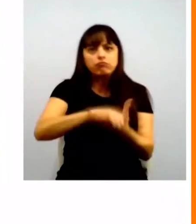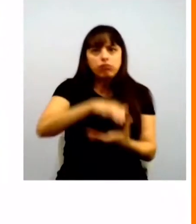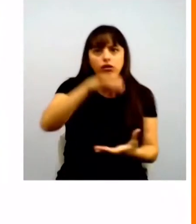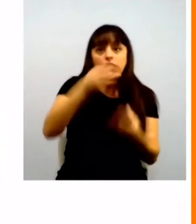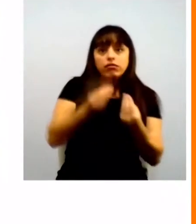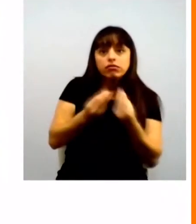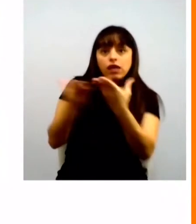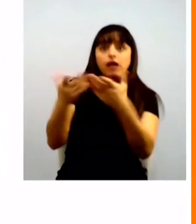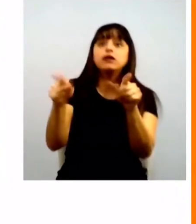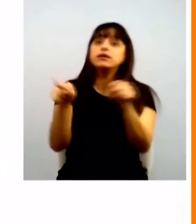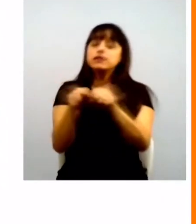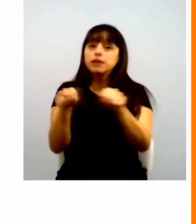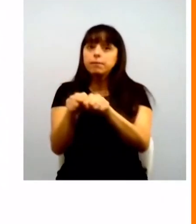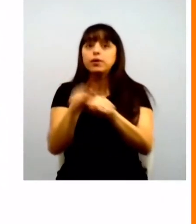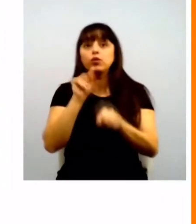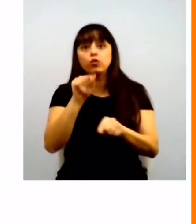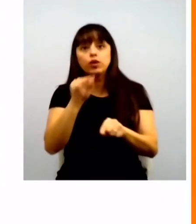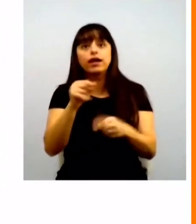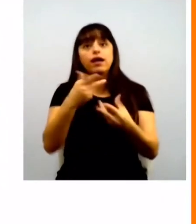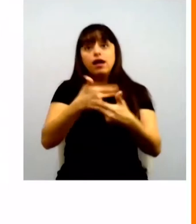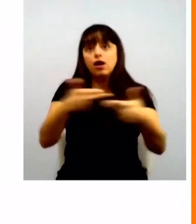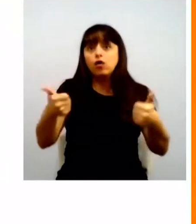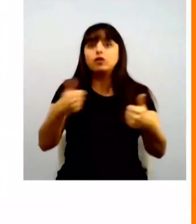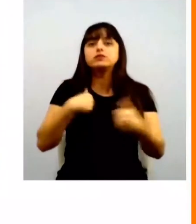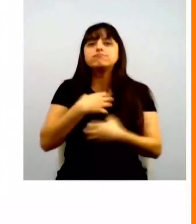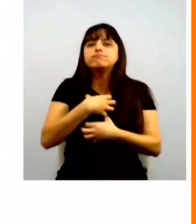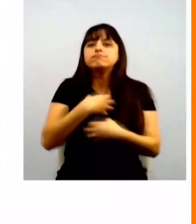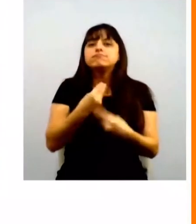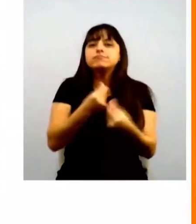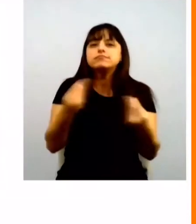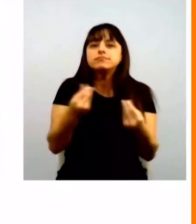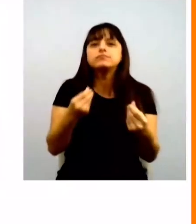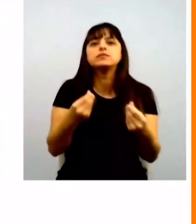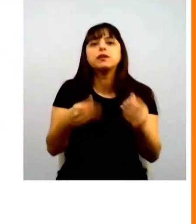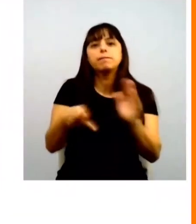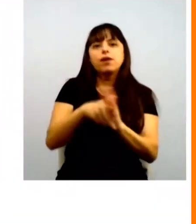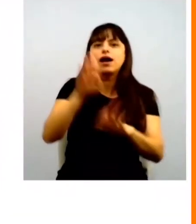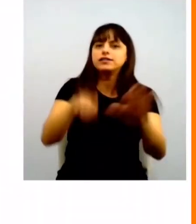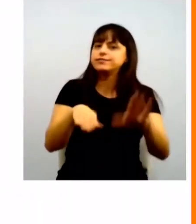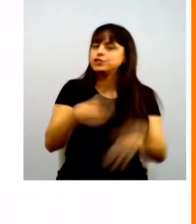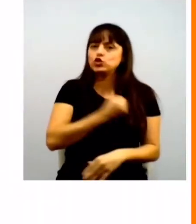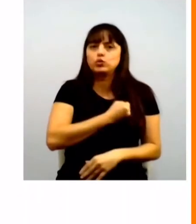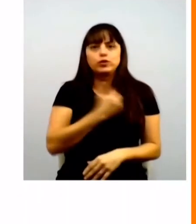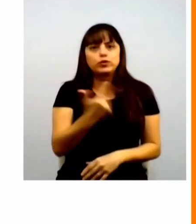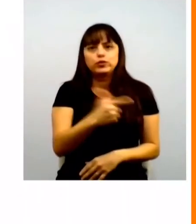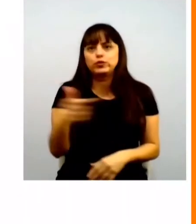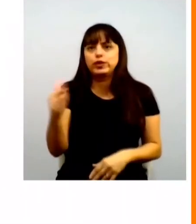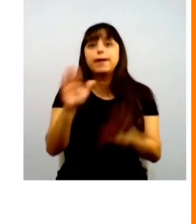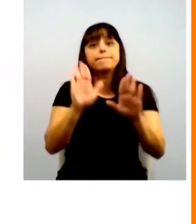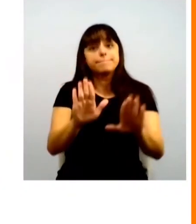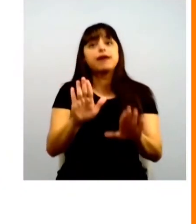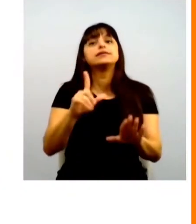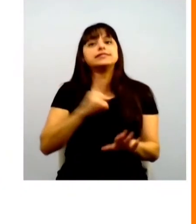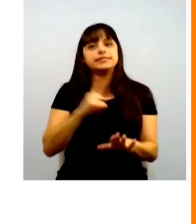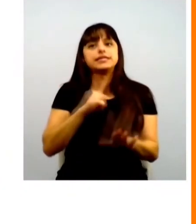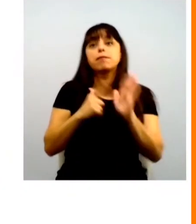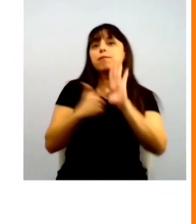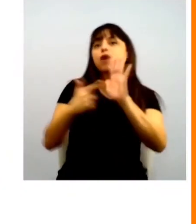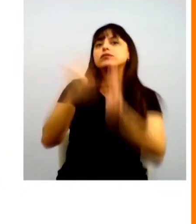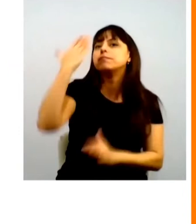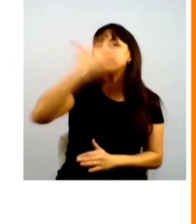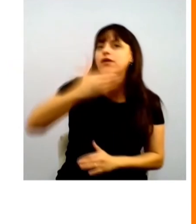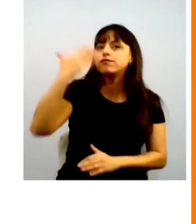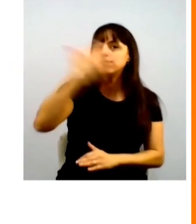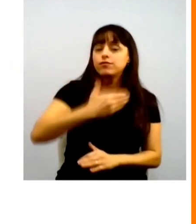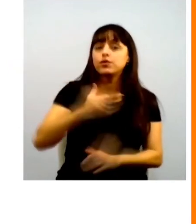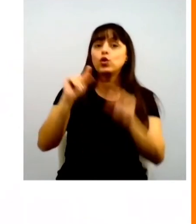ser reducido ao índice numérico ou empírico. E, sobre todo, formas de visibilizar a